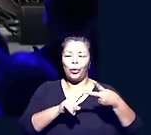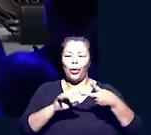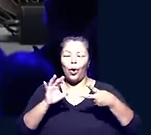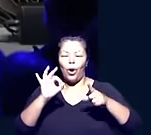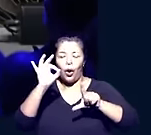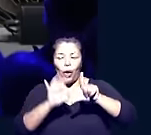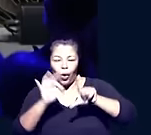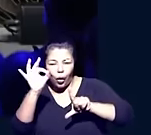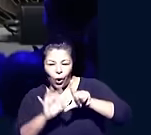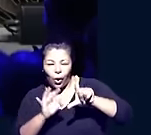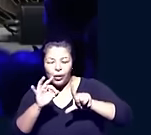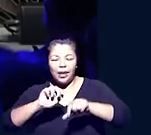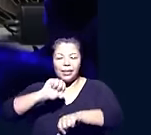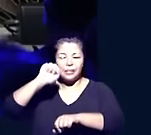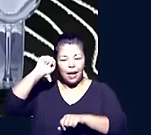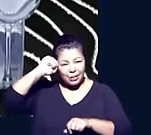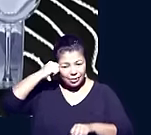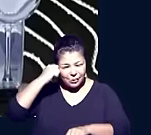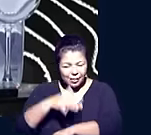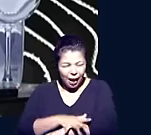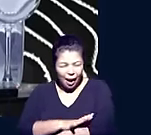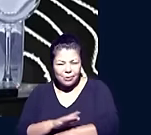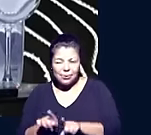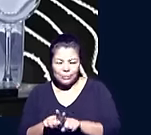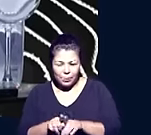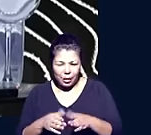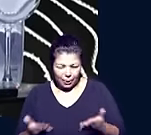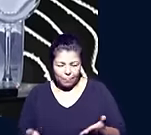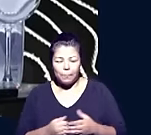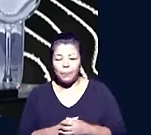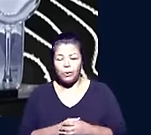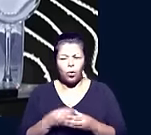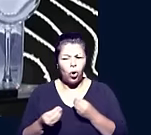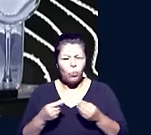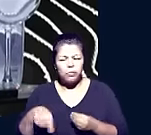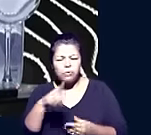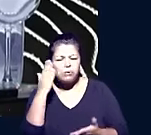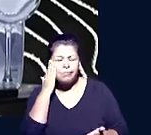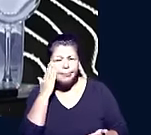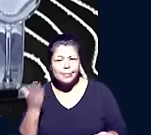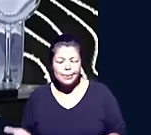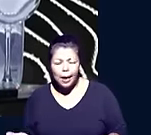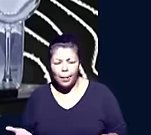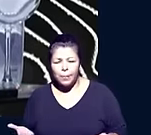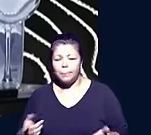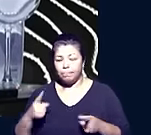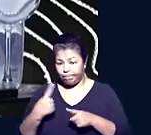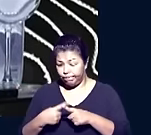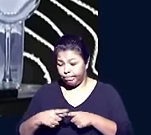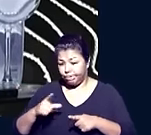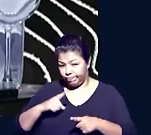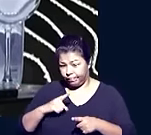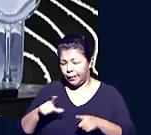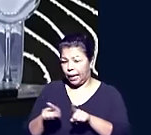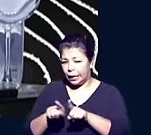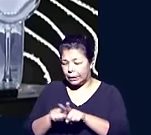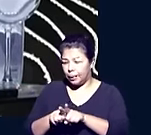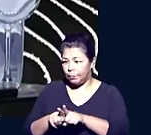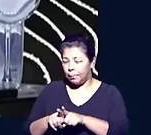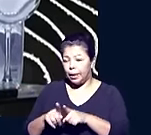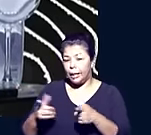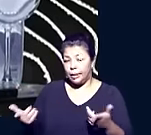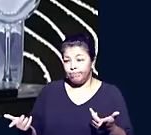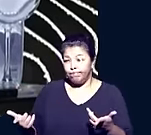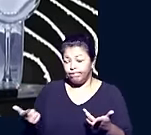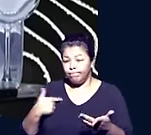já votamos lá no Senado Pois é e mas como é que o senhor vê essa questão porque por outro lado tem essa pressão grande também O Manifesto de